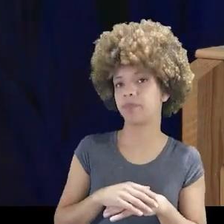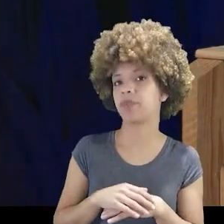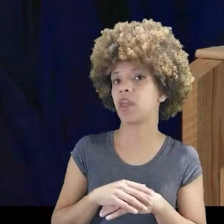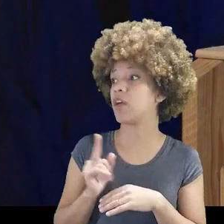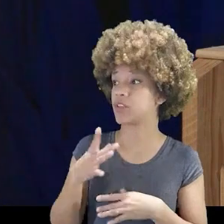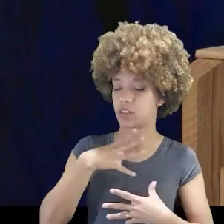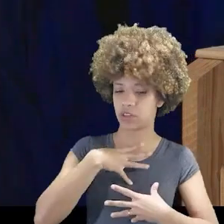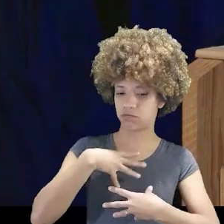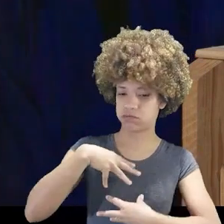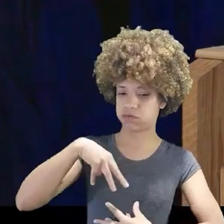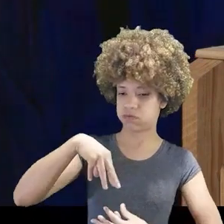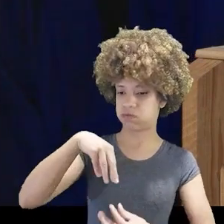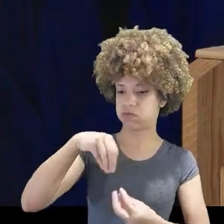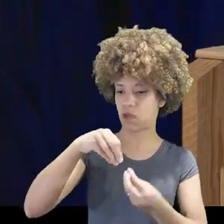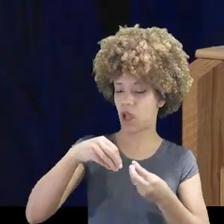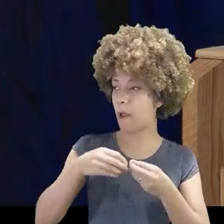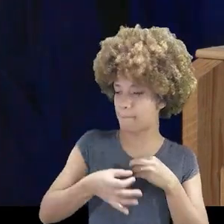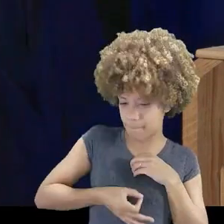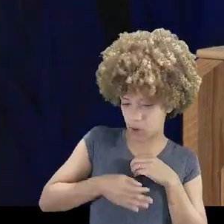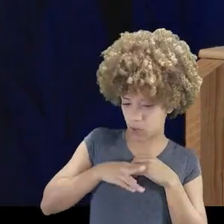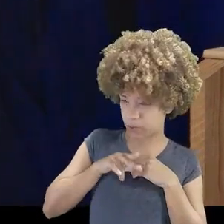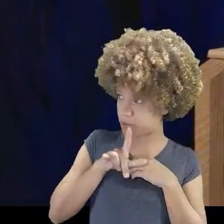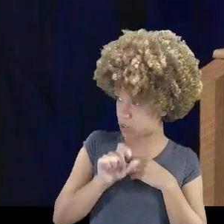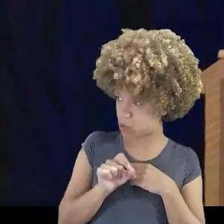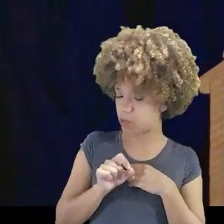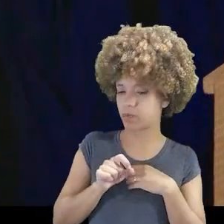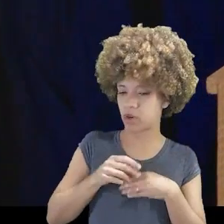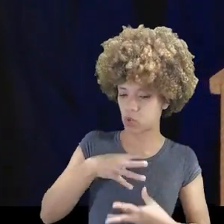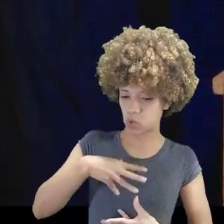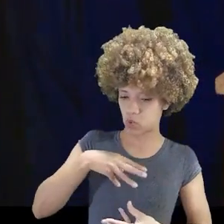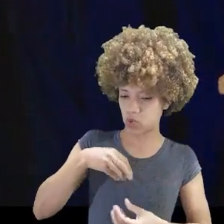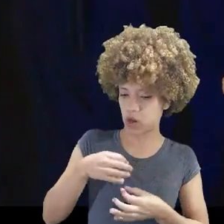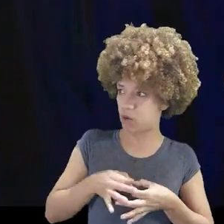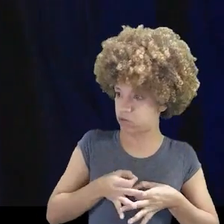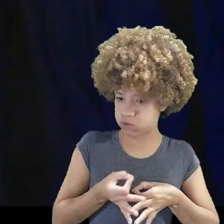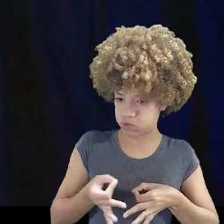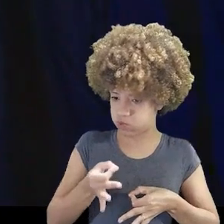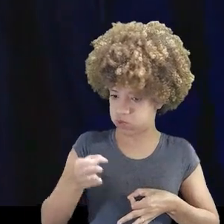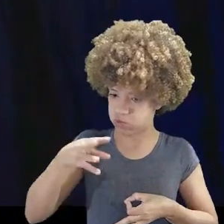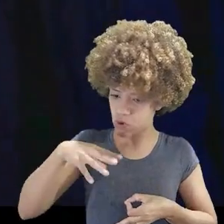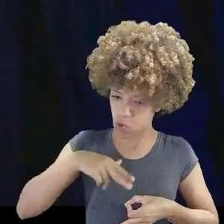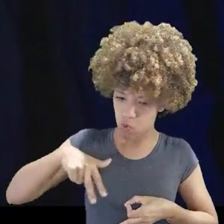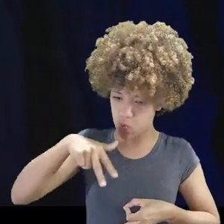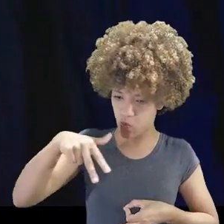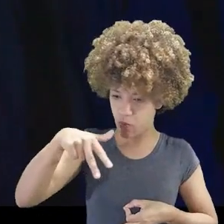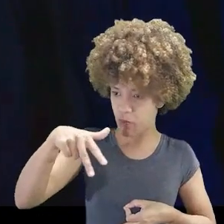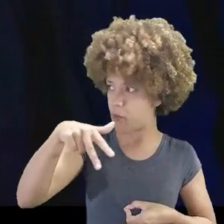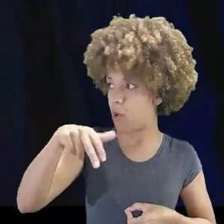você sai do corpo por aqui pelo umbigo você fica grudado no cordão desse tamanho prata e vai viajar